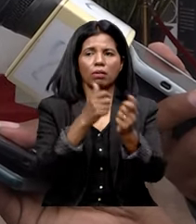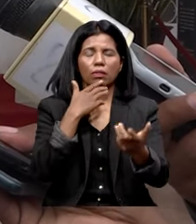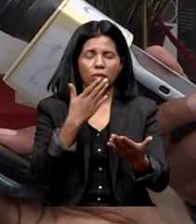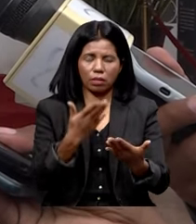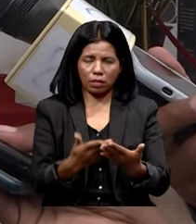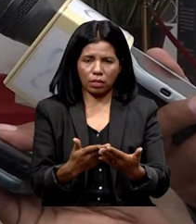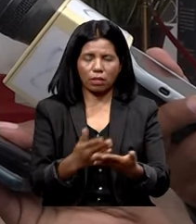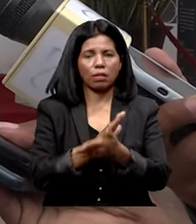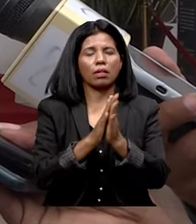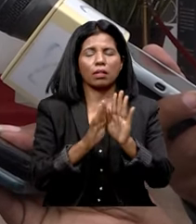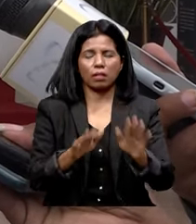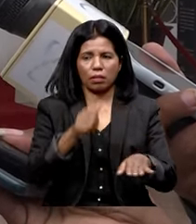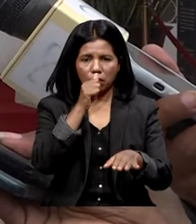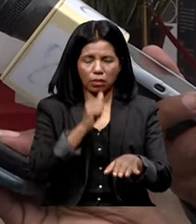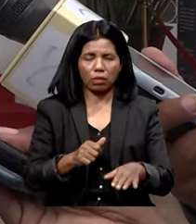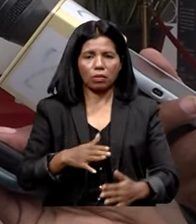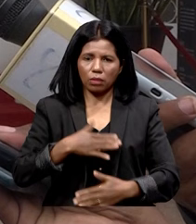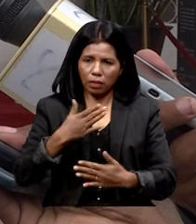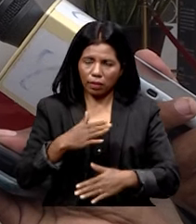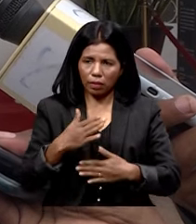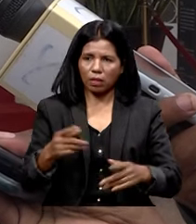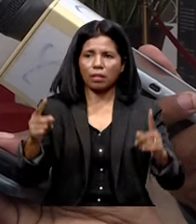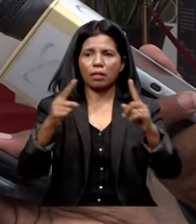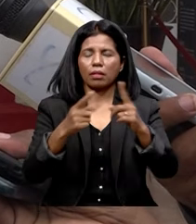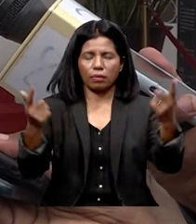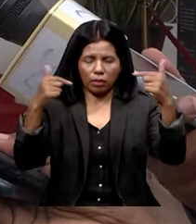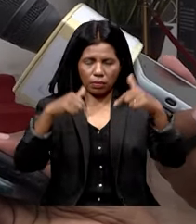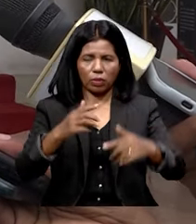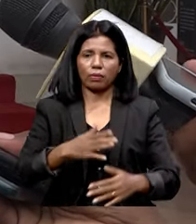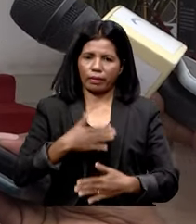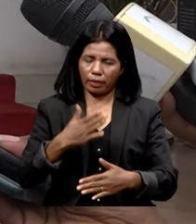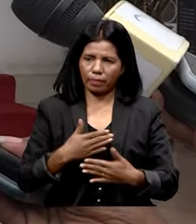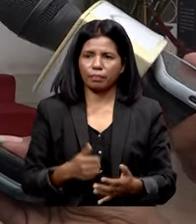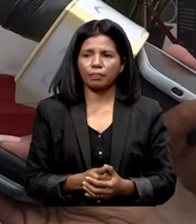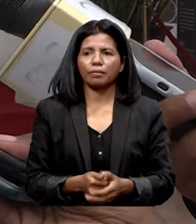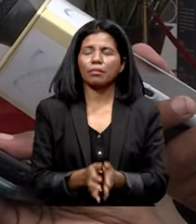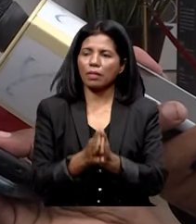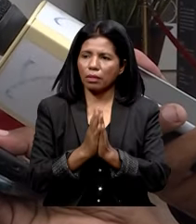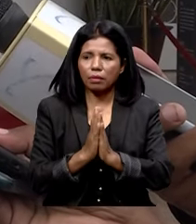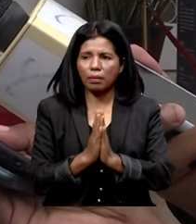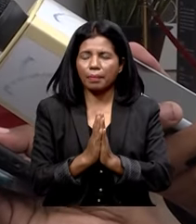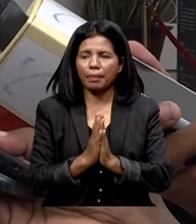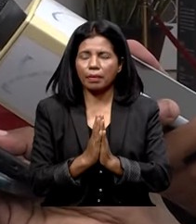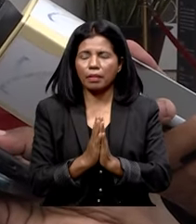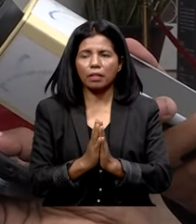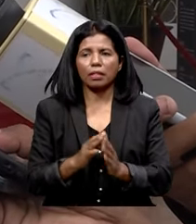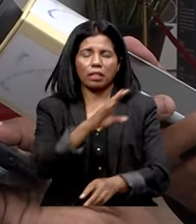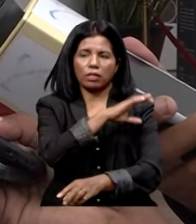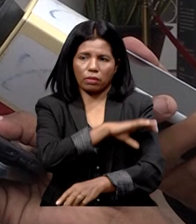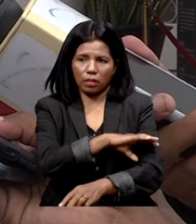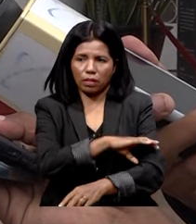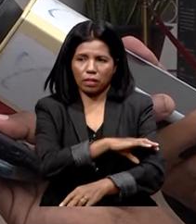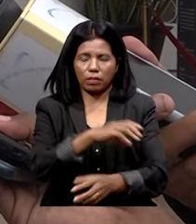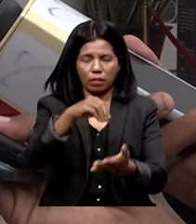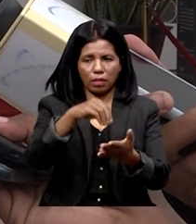o Akmate, o contente e ser bajo contente, filamos o contente. E justo vamos, parte de segurança, tu